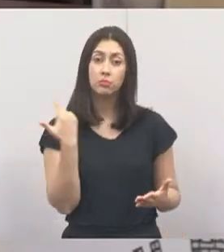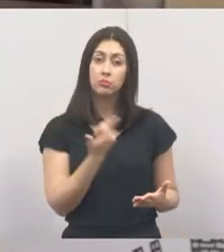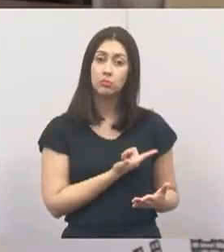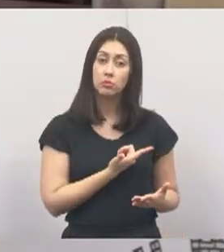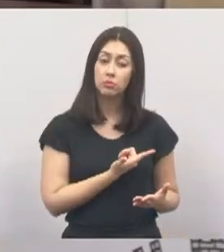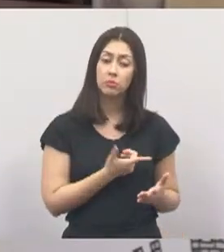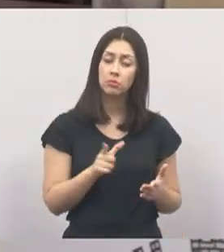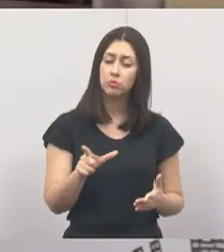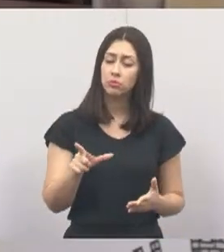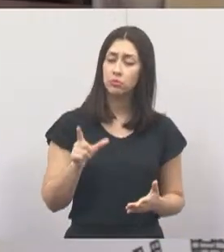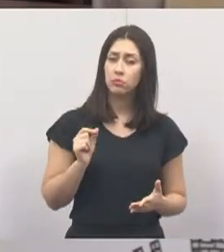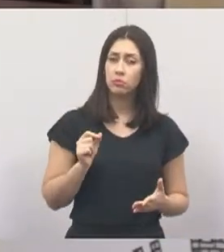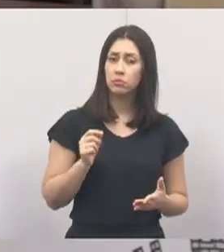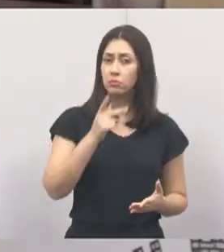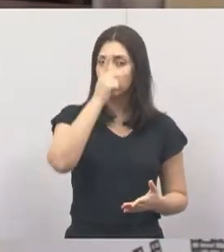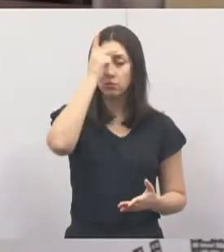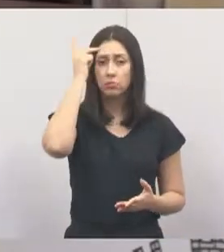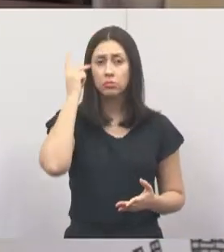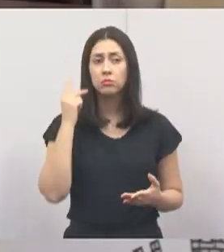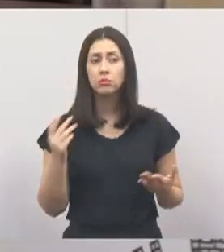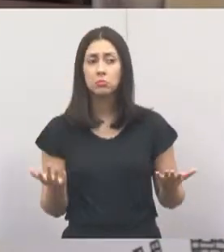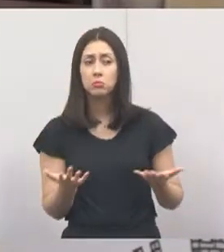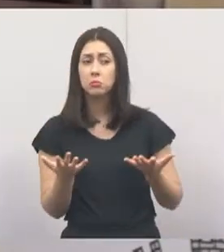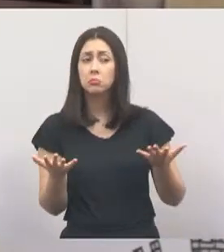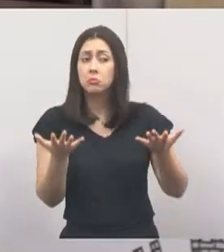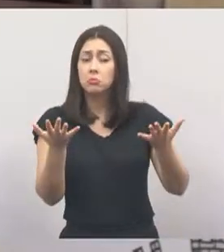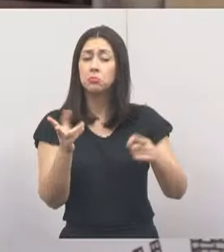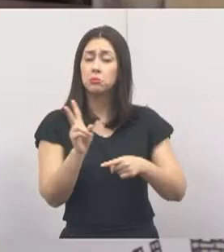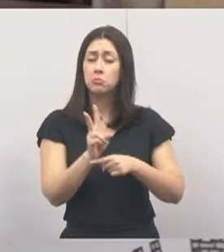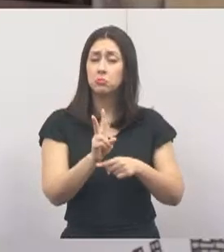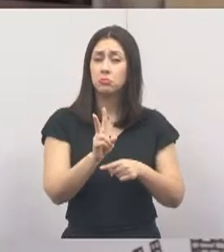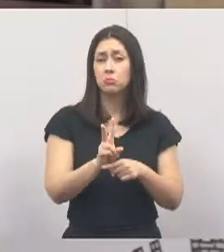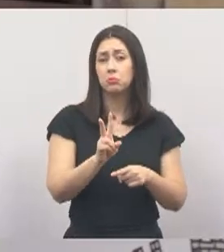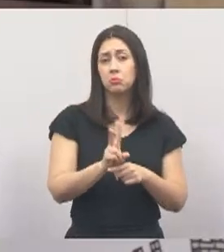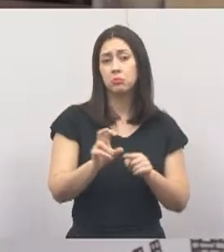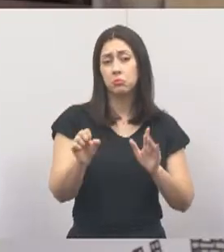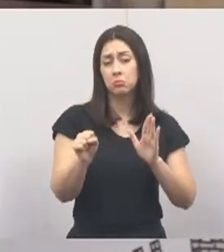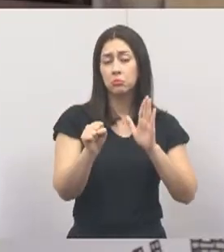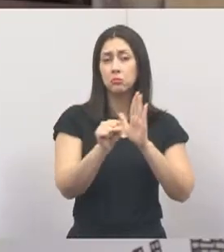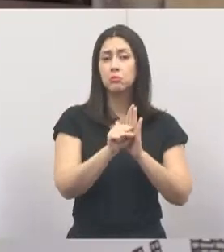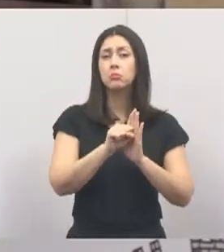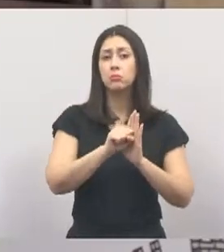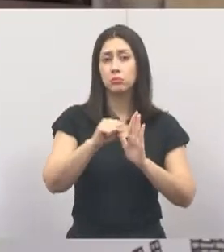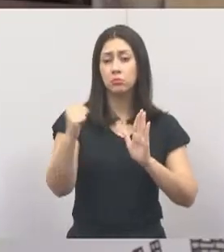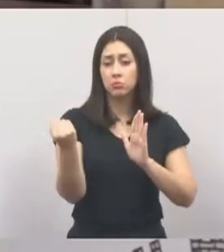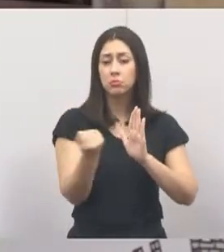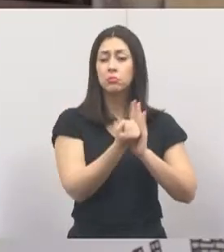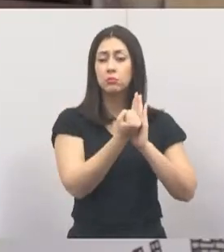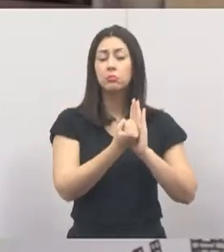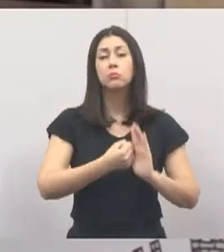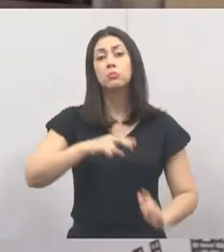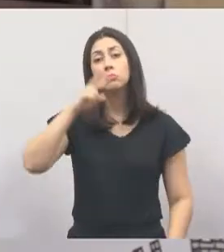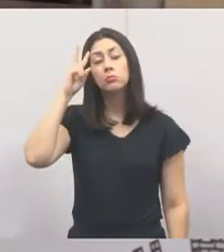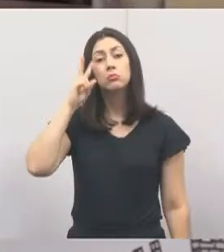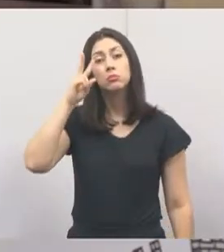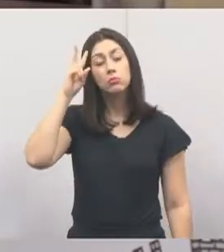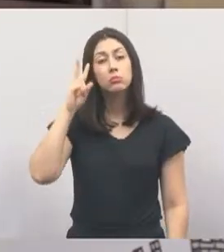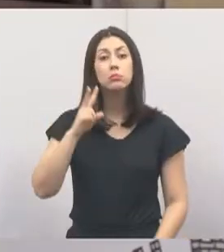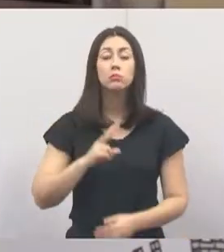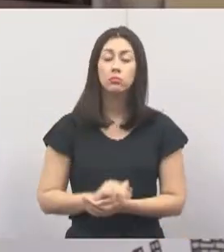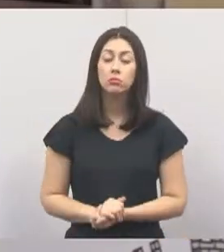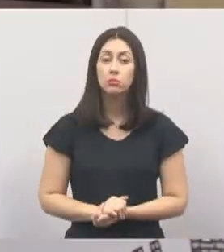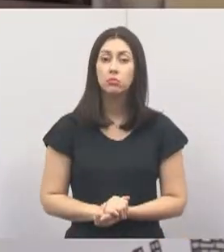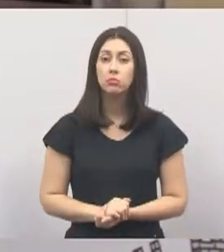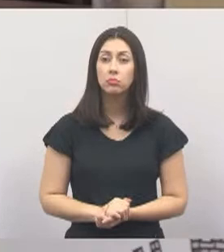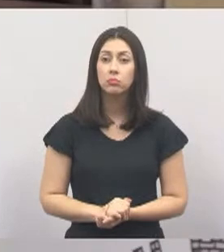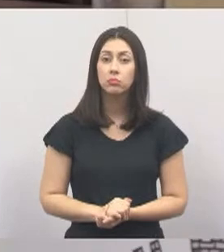promotor da preservação do patrimônio histórico legislativo para as atividades de gestão documental,